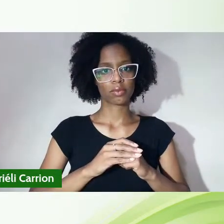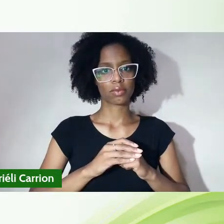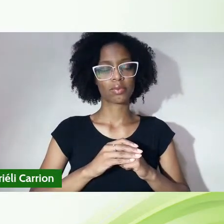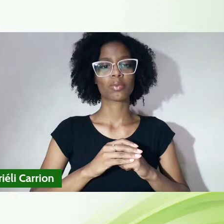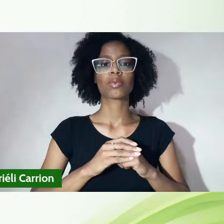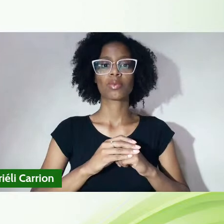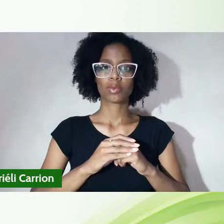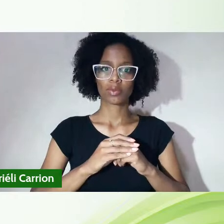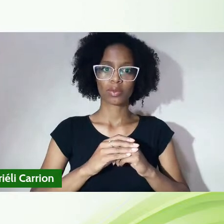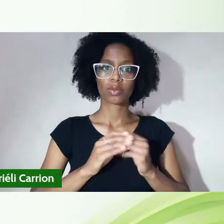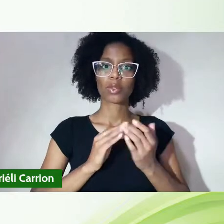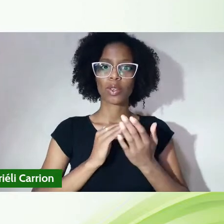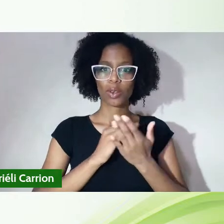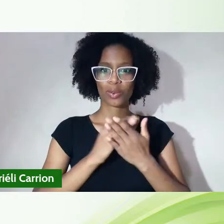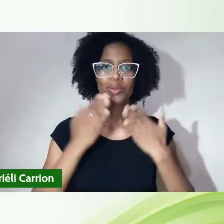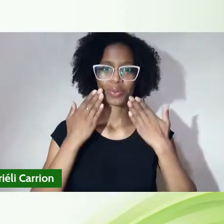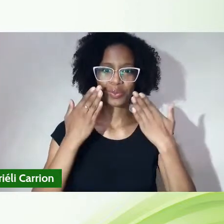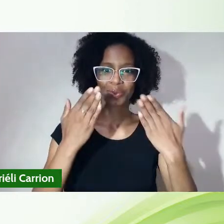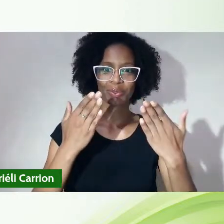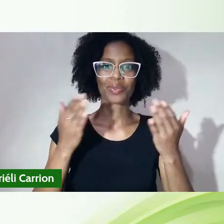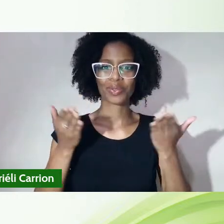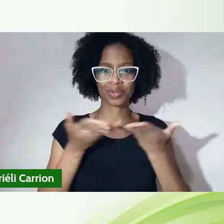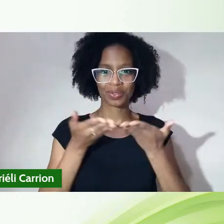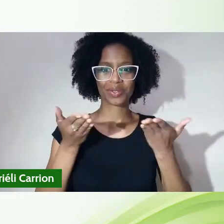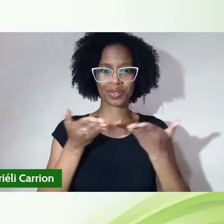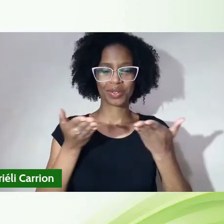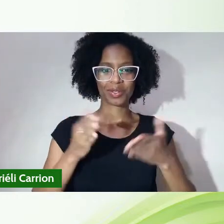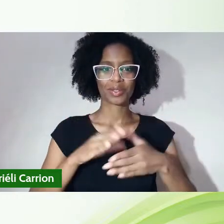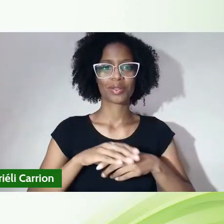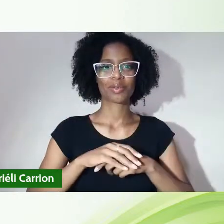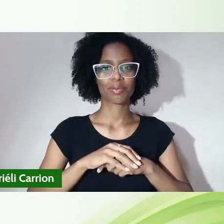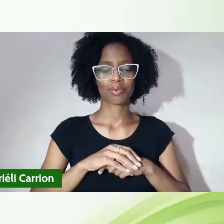Podemos, então, iniciar a apresentação.